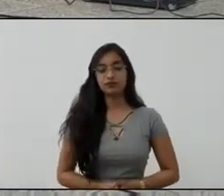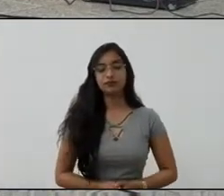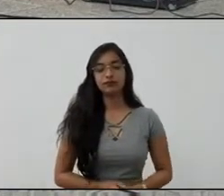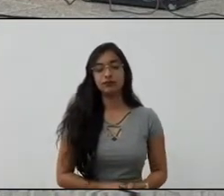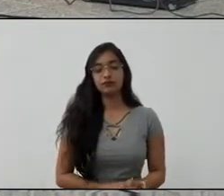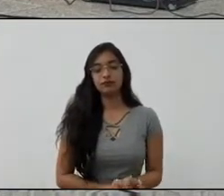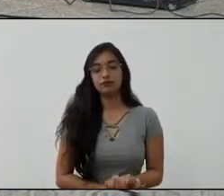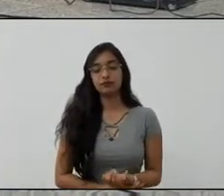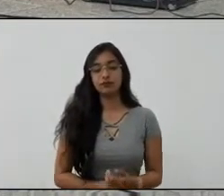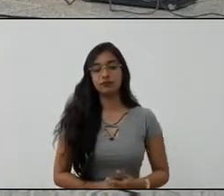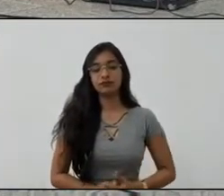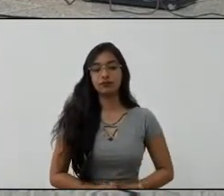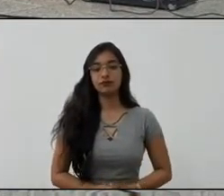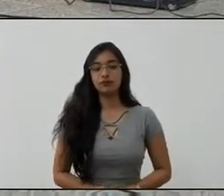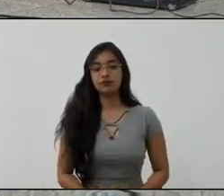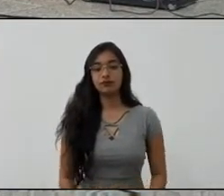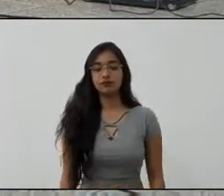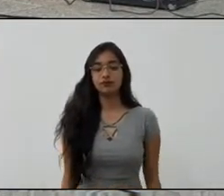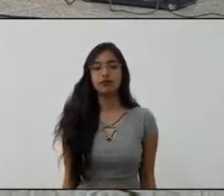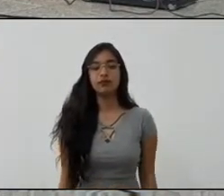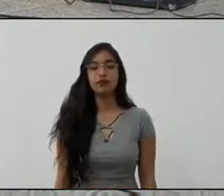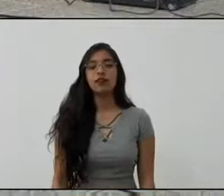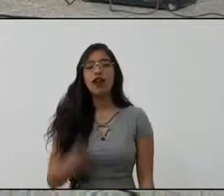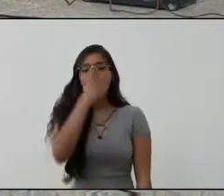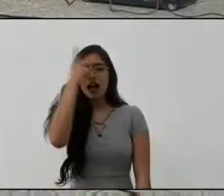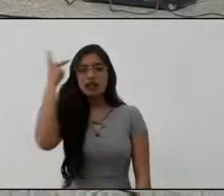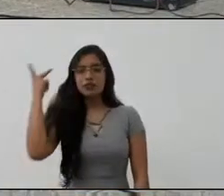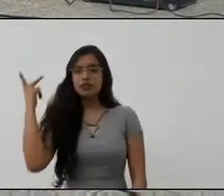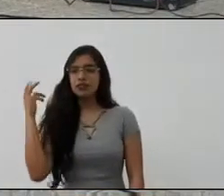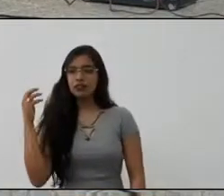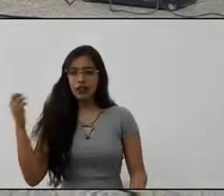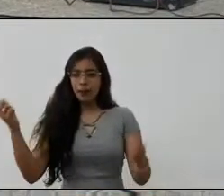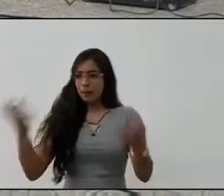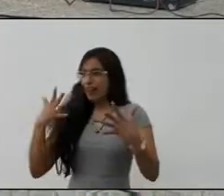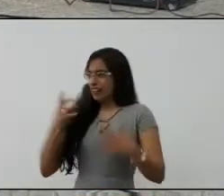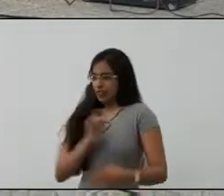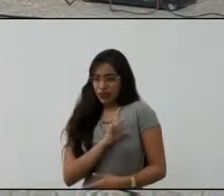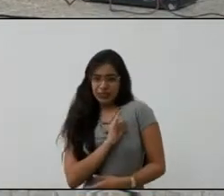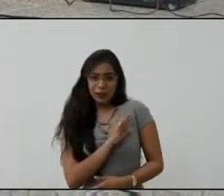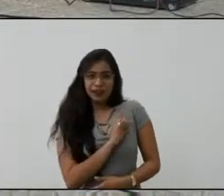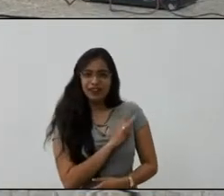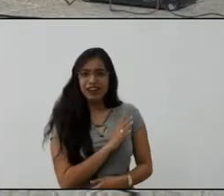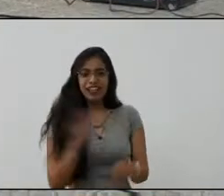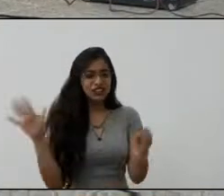nesses dias. As pessoas estão aterrorizadas.